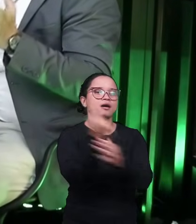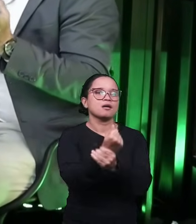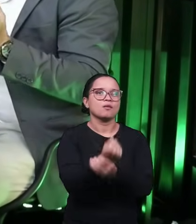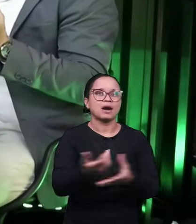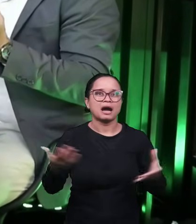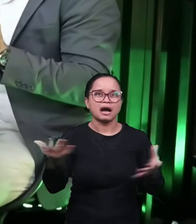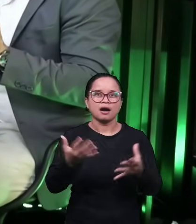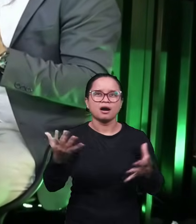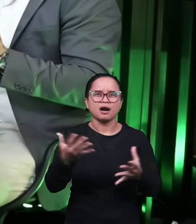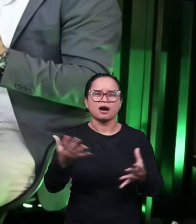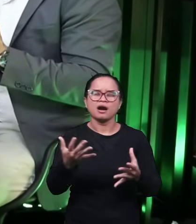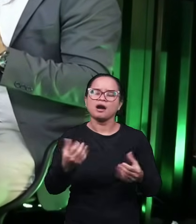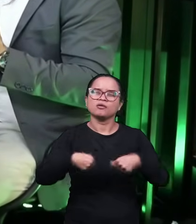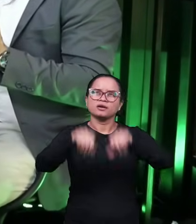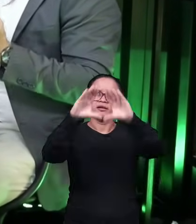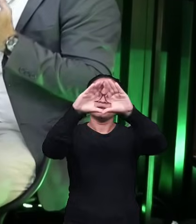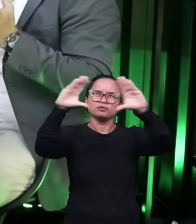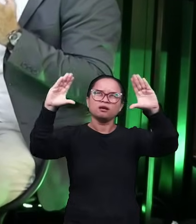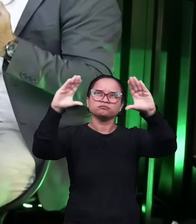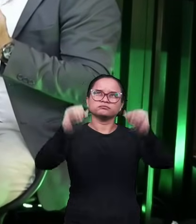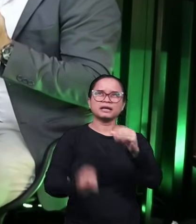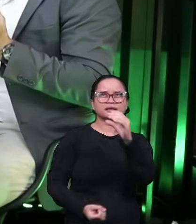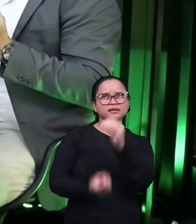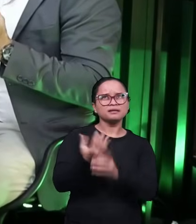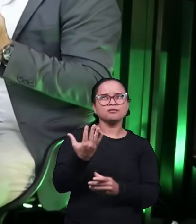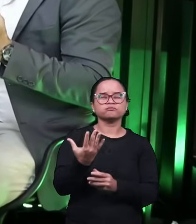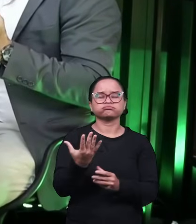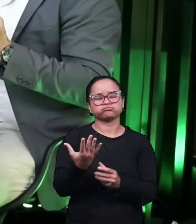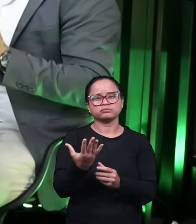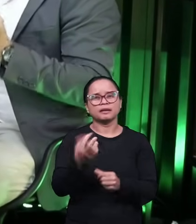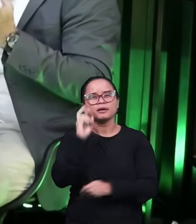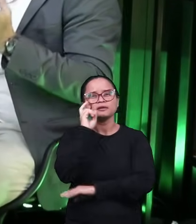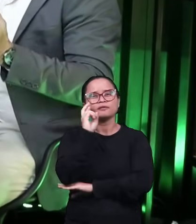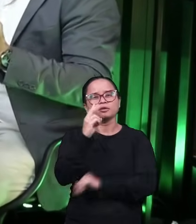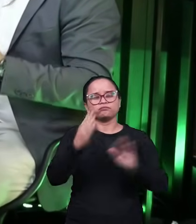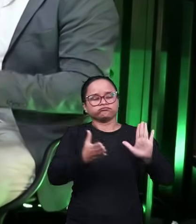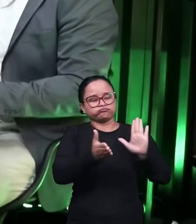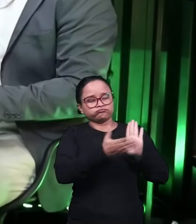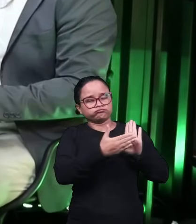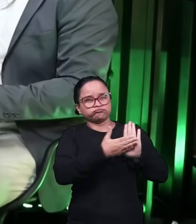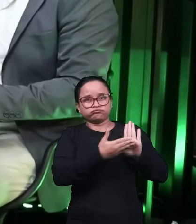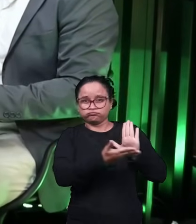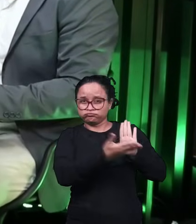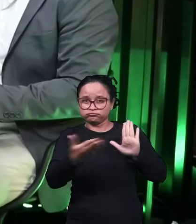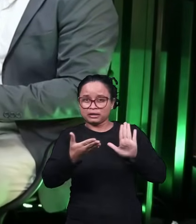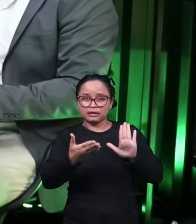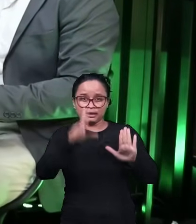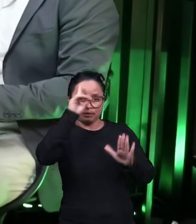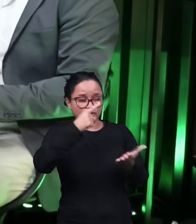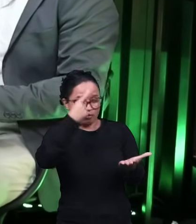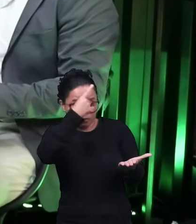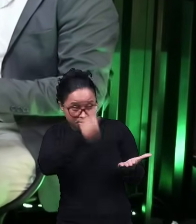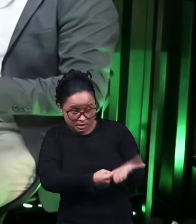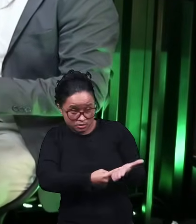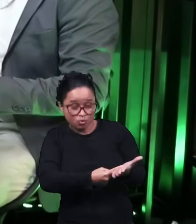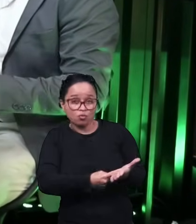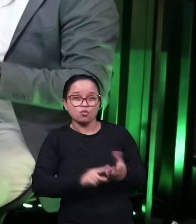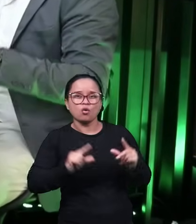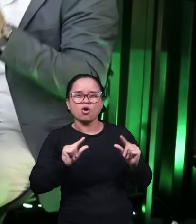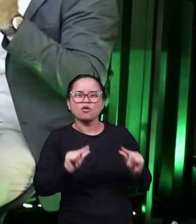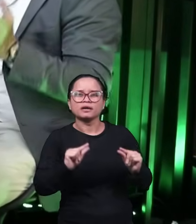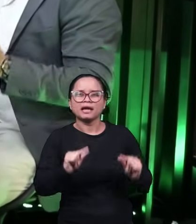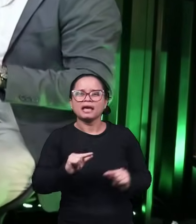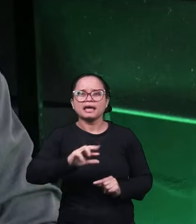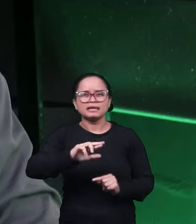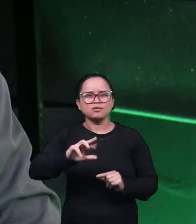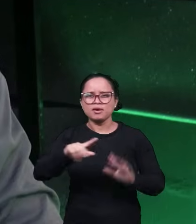obra criadora, mas o que estava sendo proposto, né, nessa aliança de Deus é algo que não